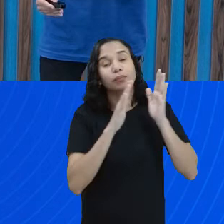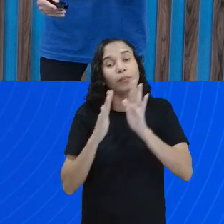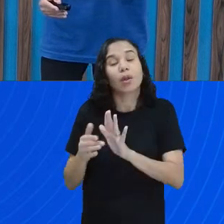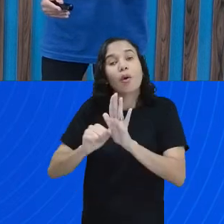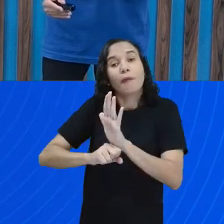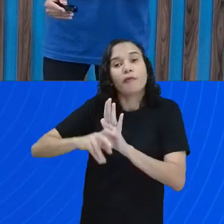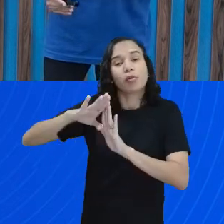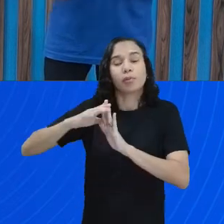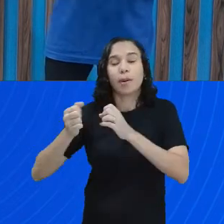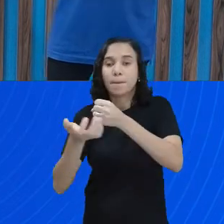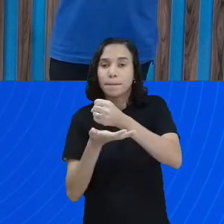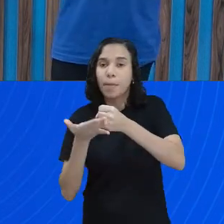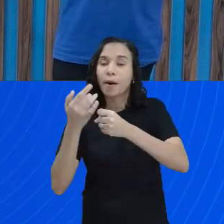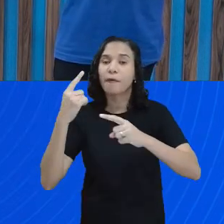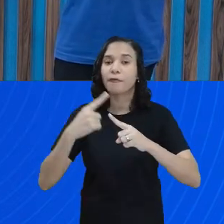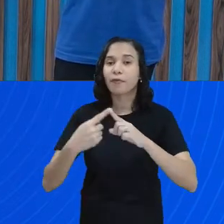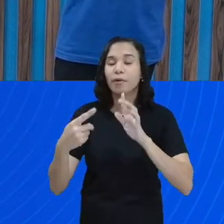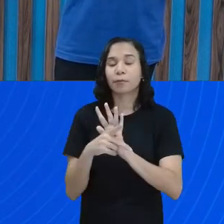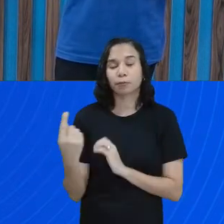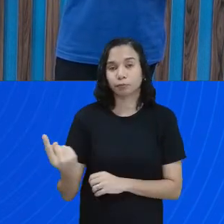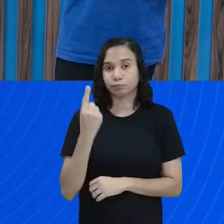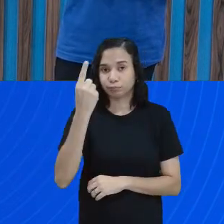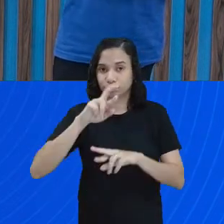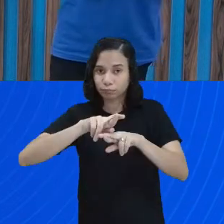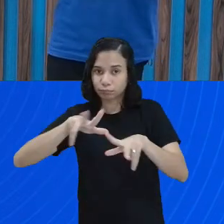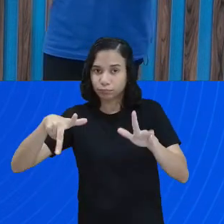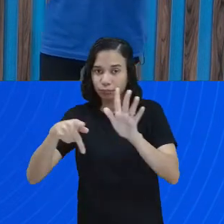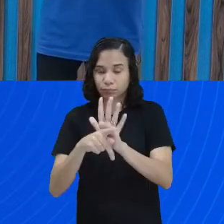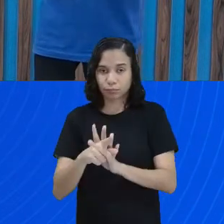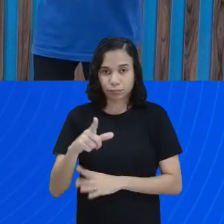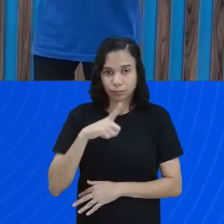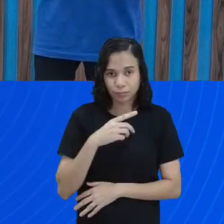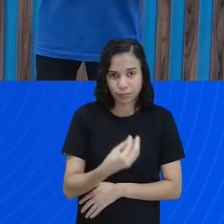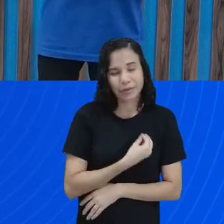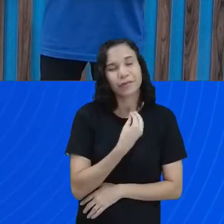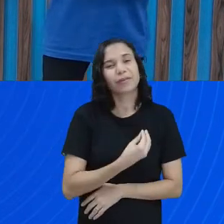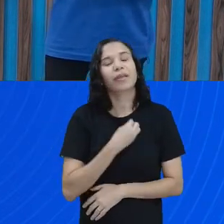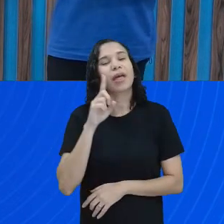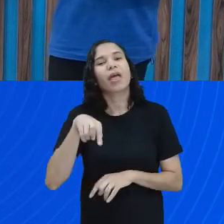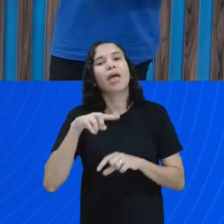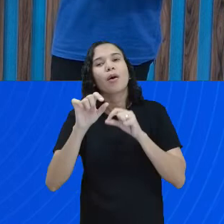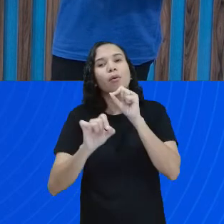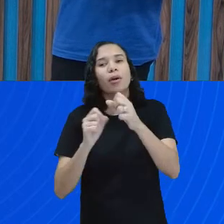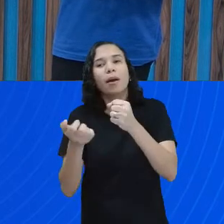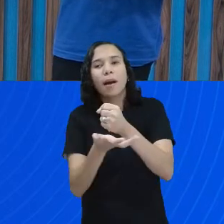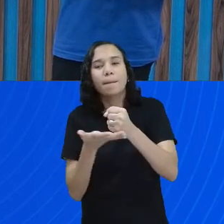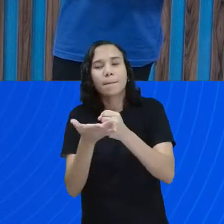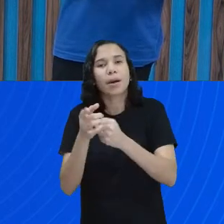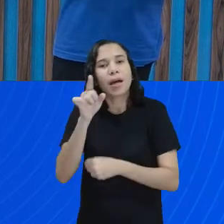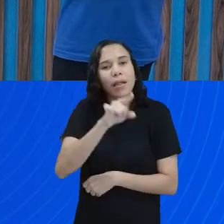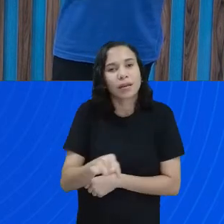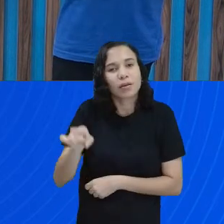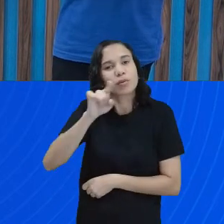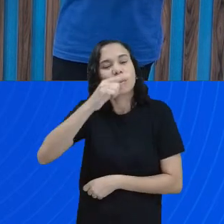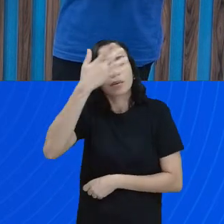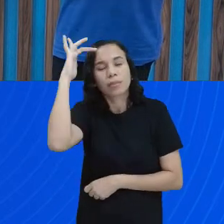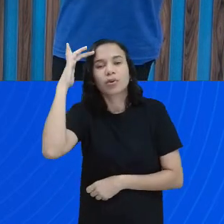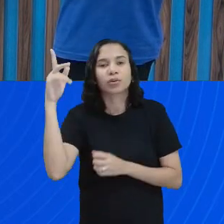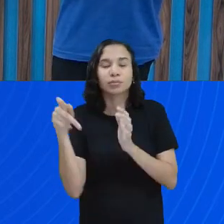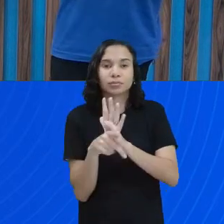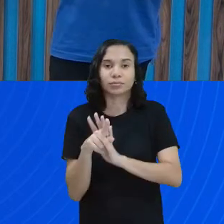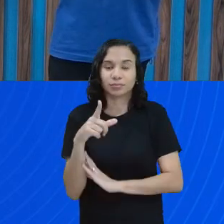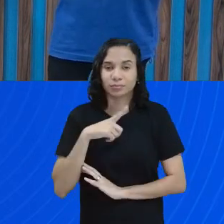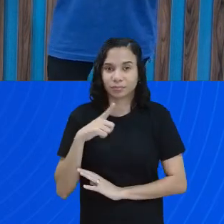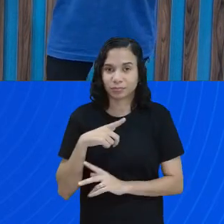multiplicado pela altura. A única diferença que tem de cilindro para prisma é que o cilindro, a base é circular, e ele tem um formato circular,